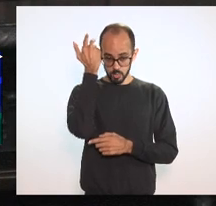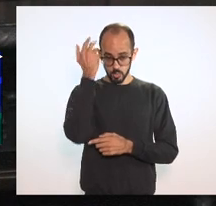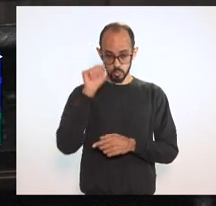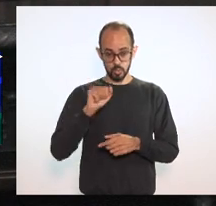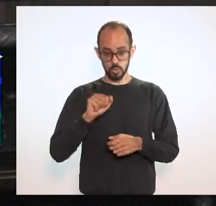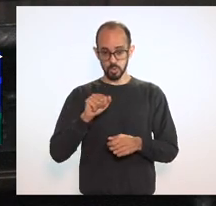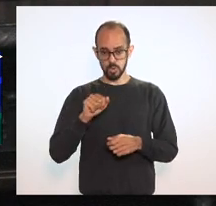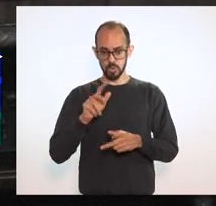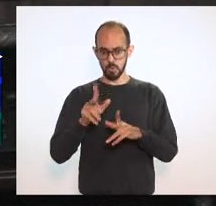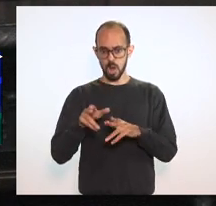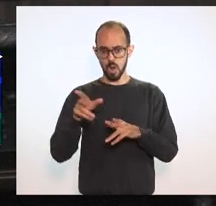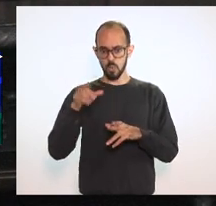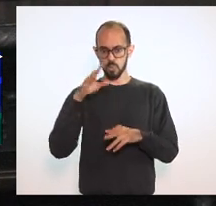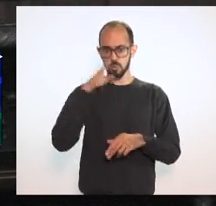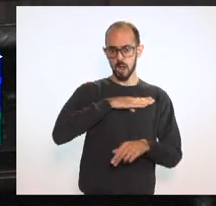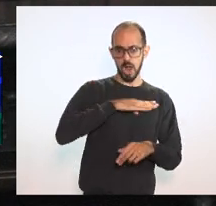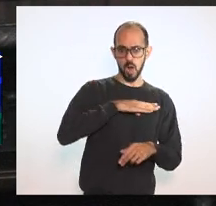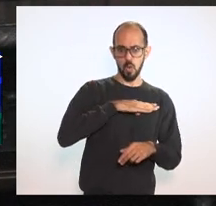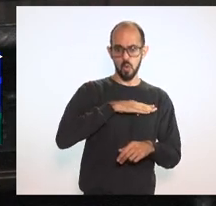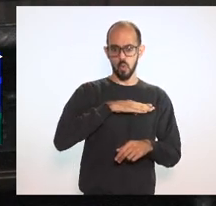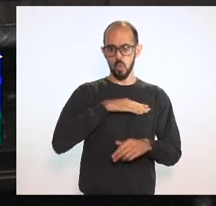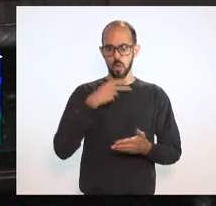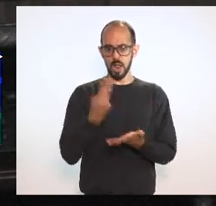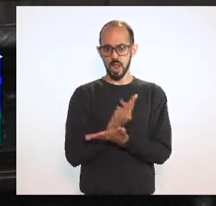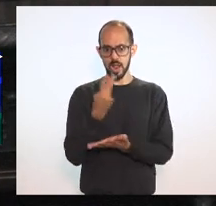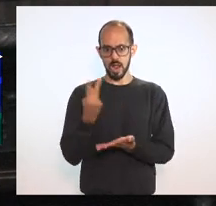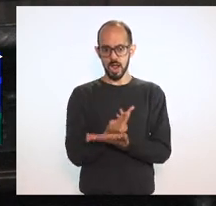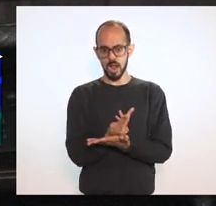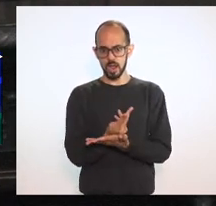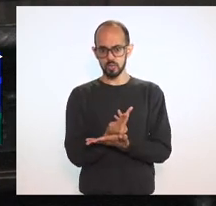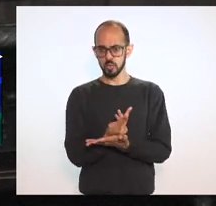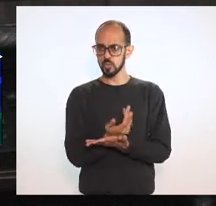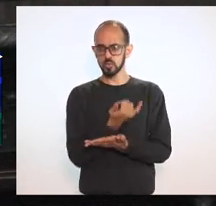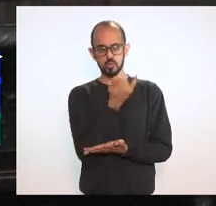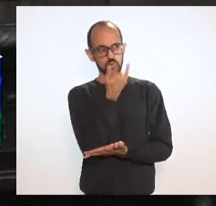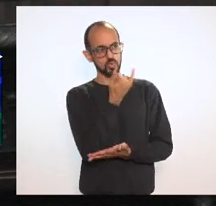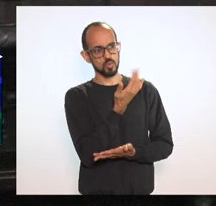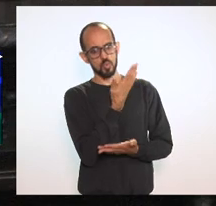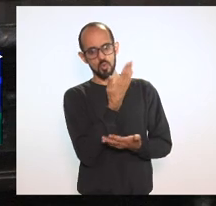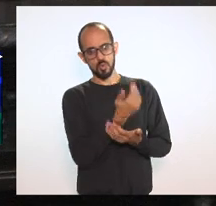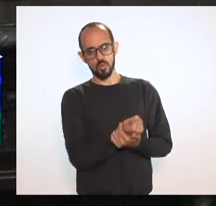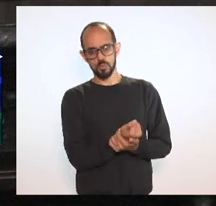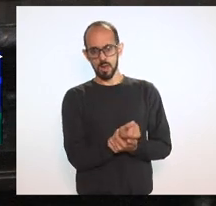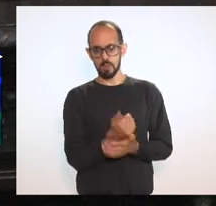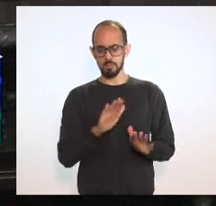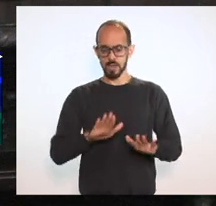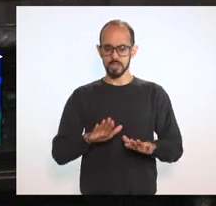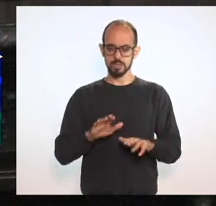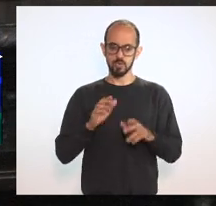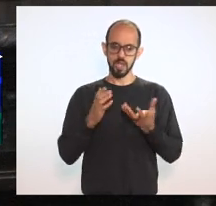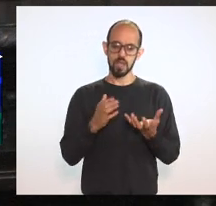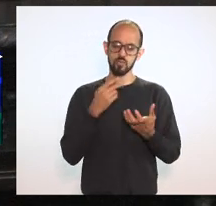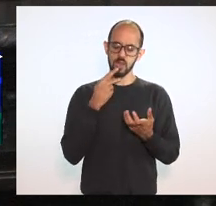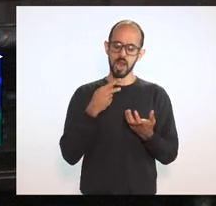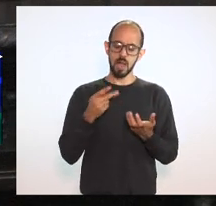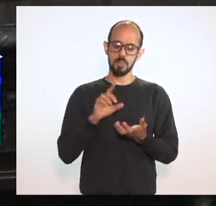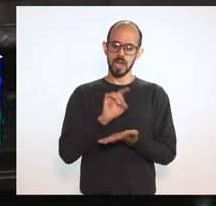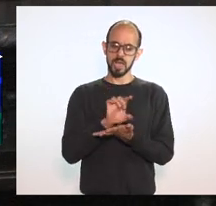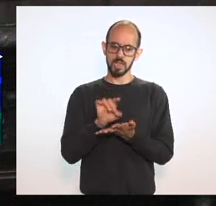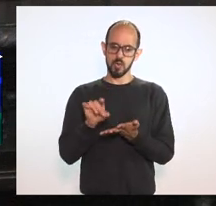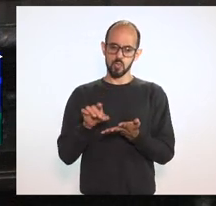um mau a floristicamente fosse o mal eu quero dizer para a senhora Depois Senhores o seguinte